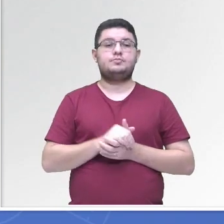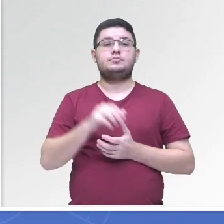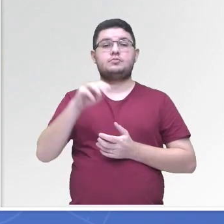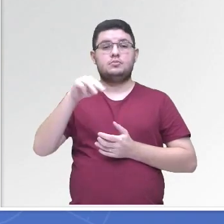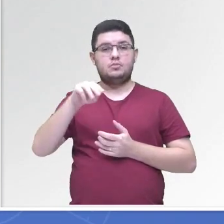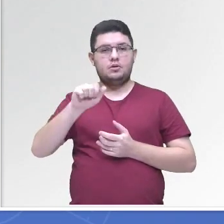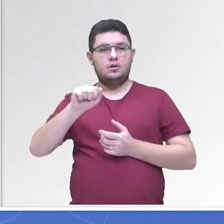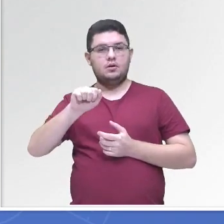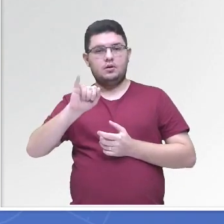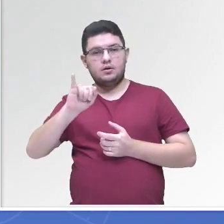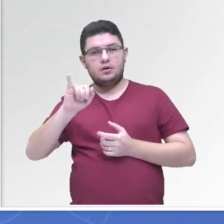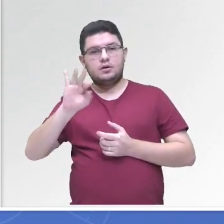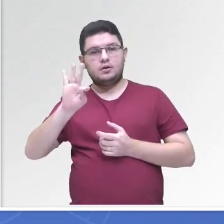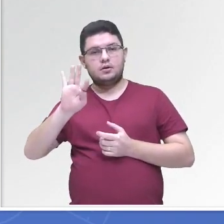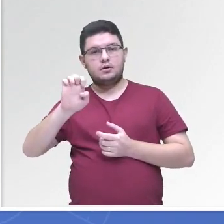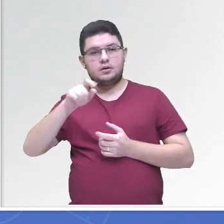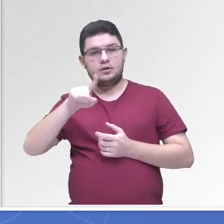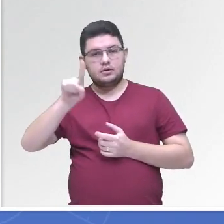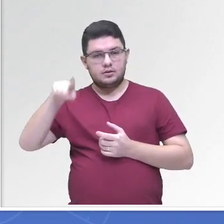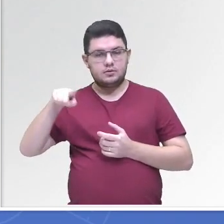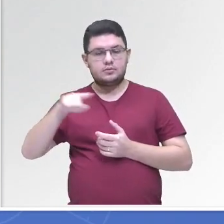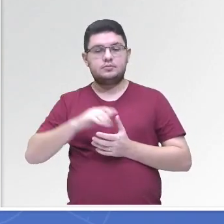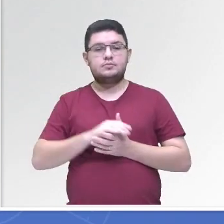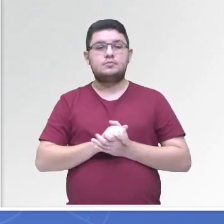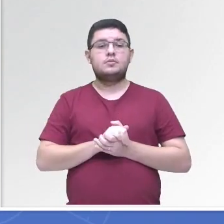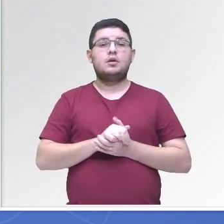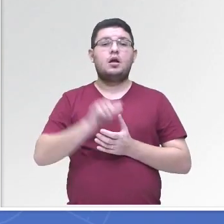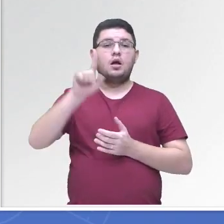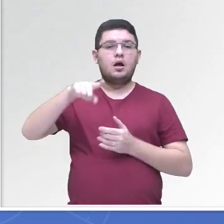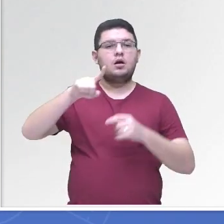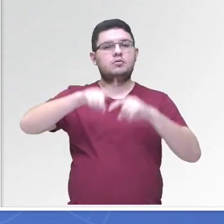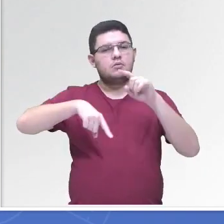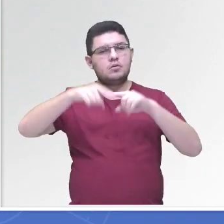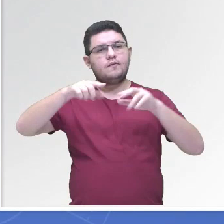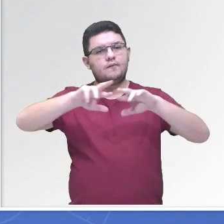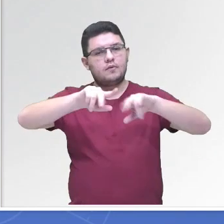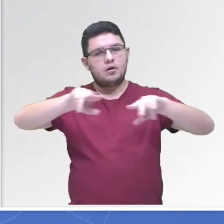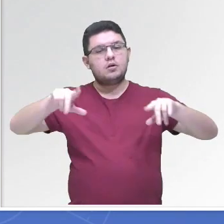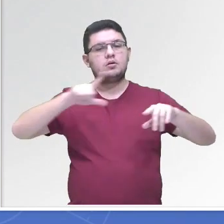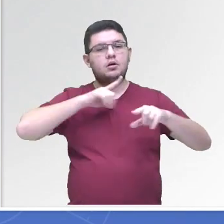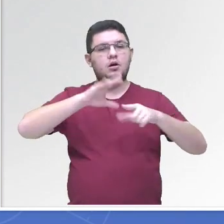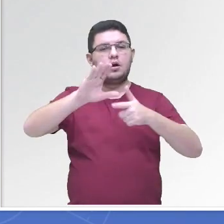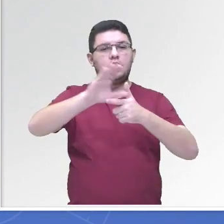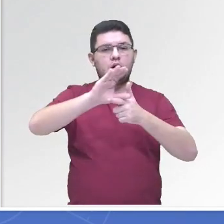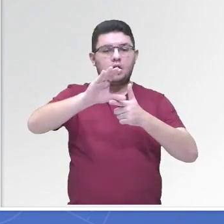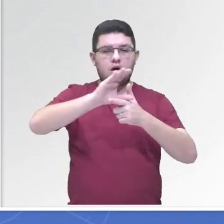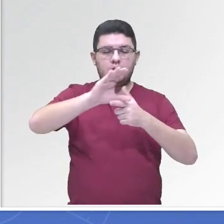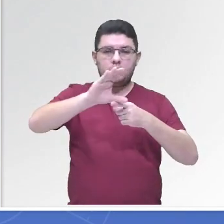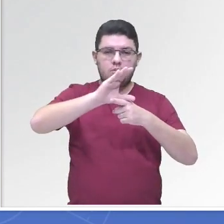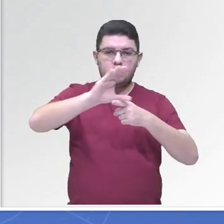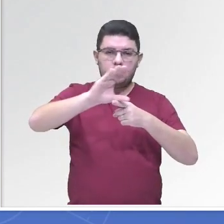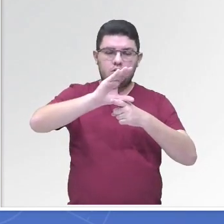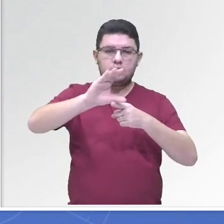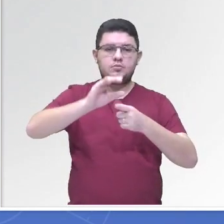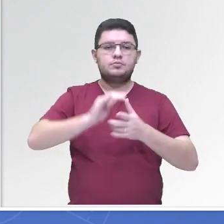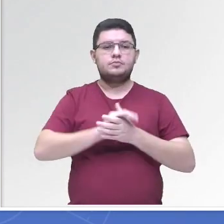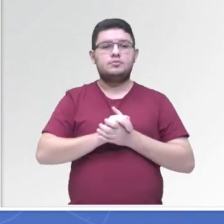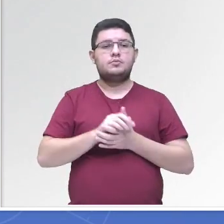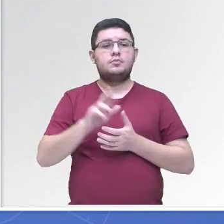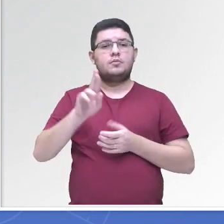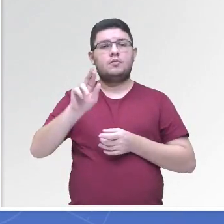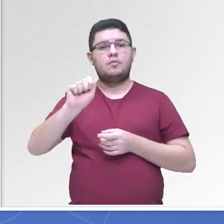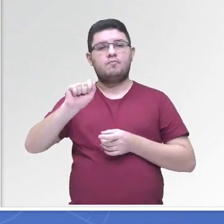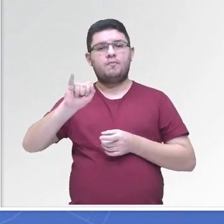Maite colocou são compostos formados por carbono. Rayane colocou que a segunda questão é o estudo